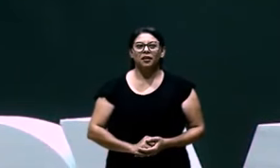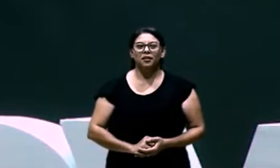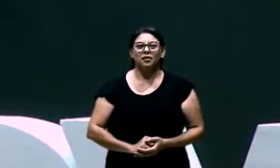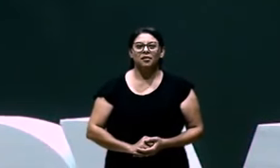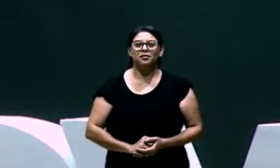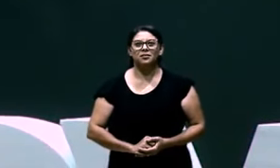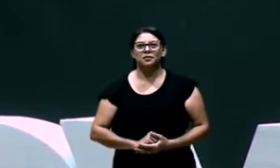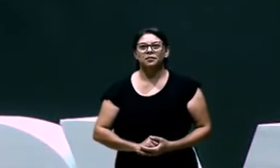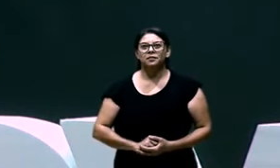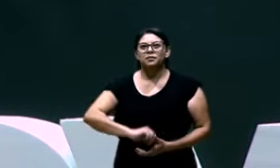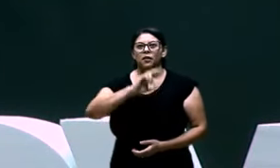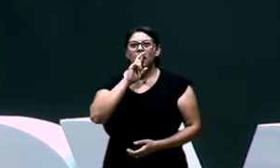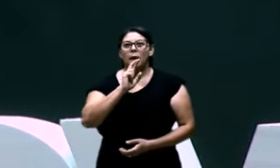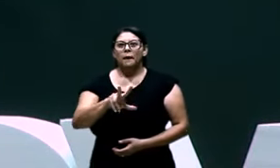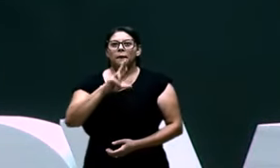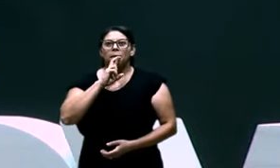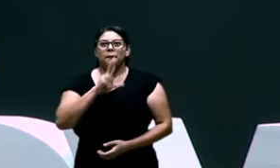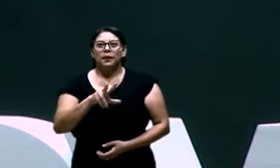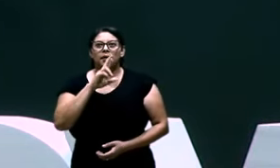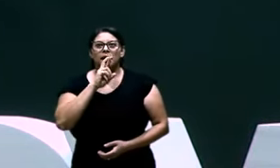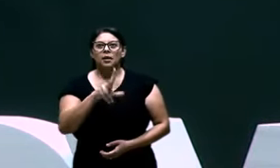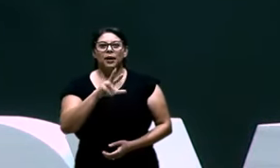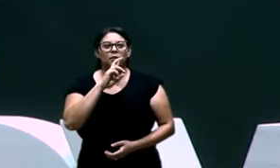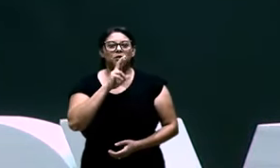Ora, subi que manda.